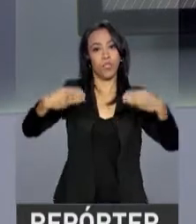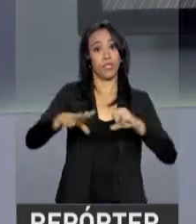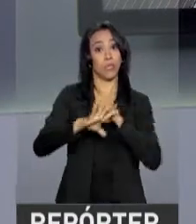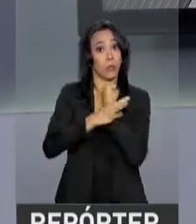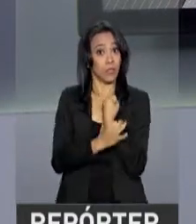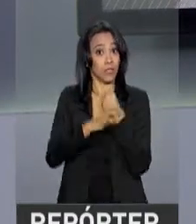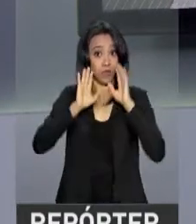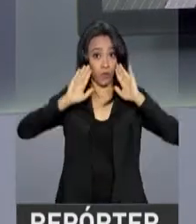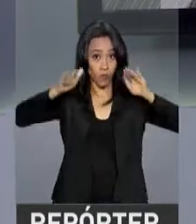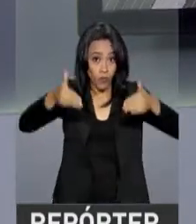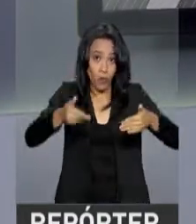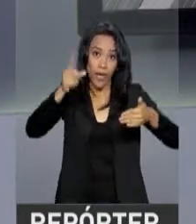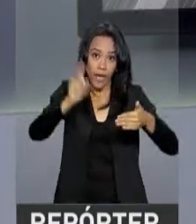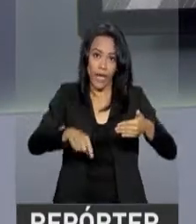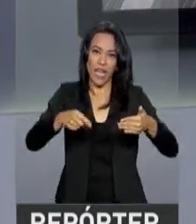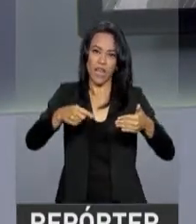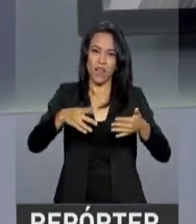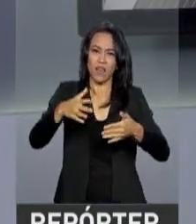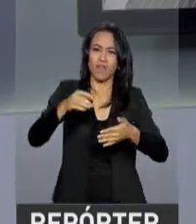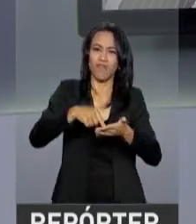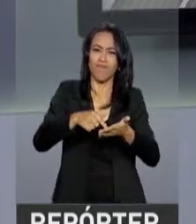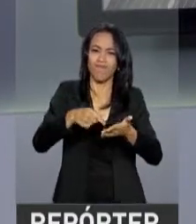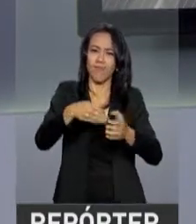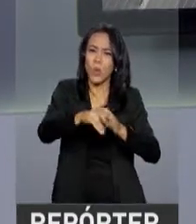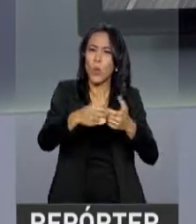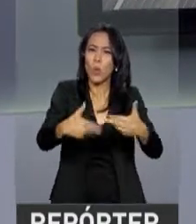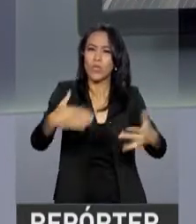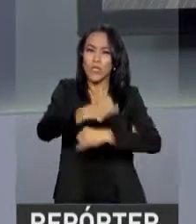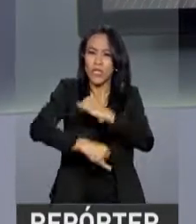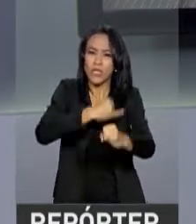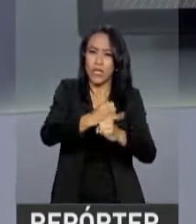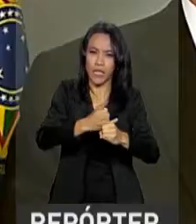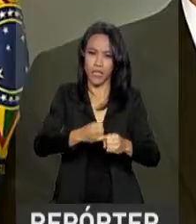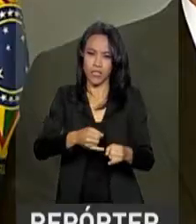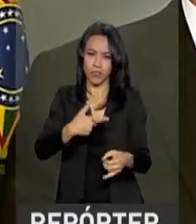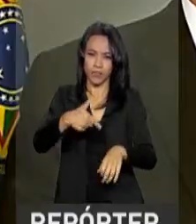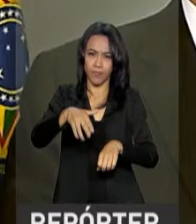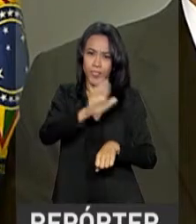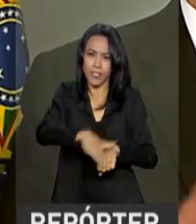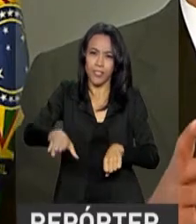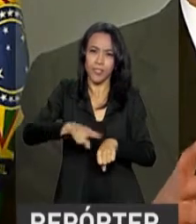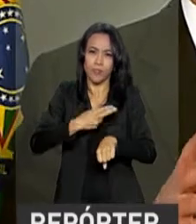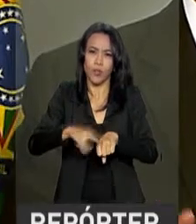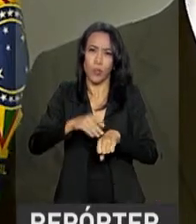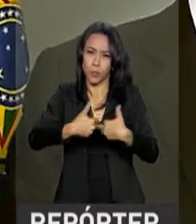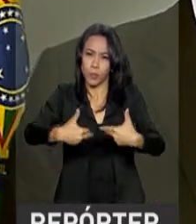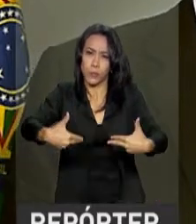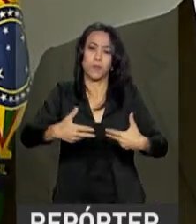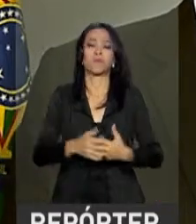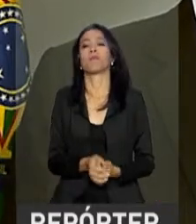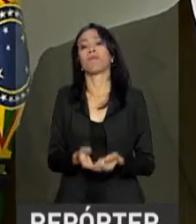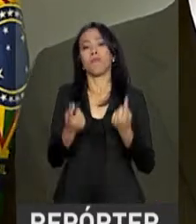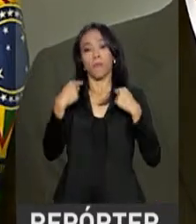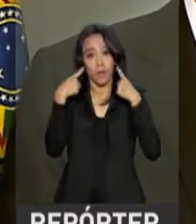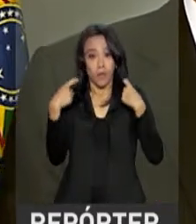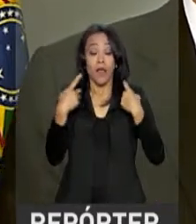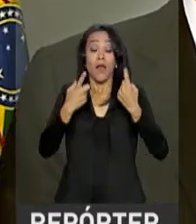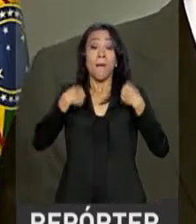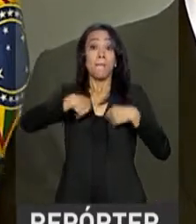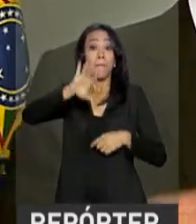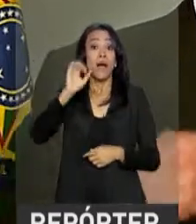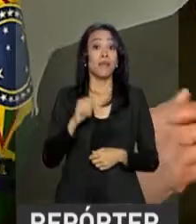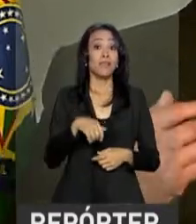foco foi o compartilhamento de arquivos digitais pela internet mais de 250 detenções